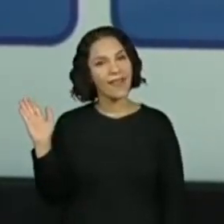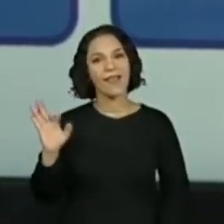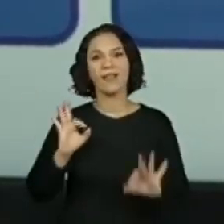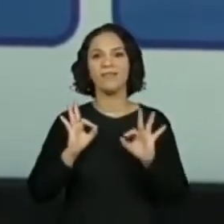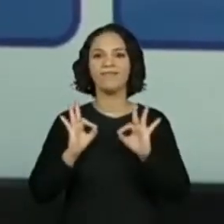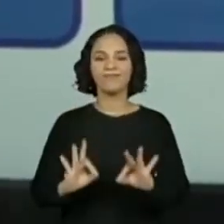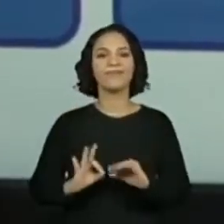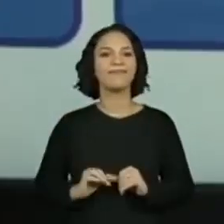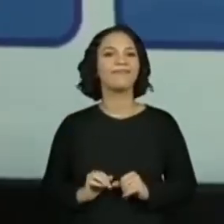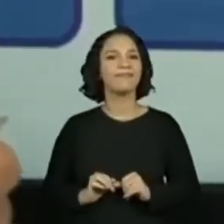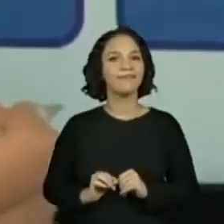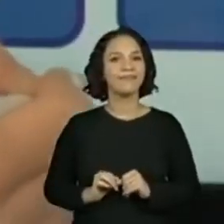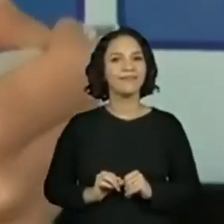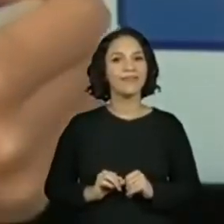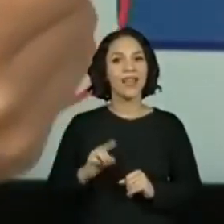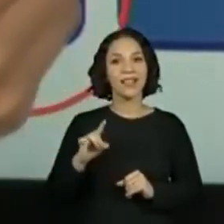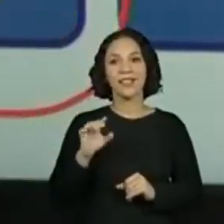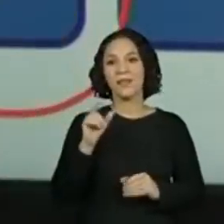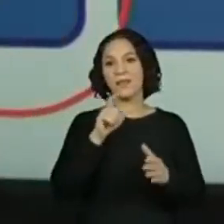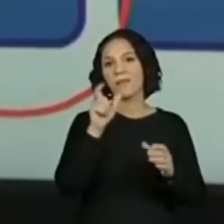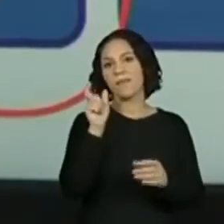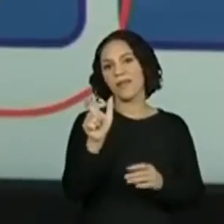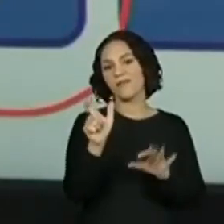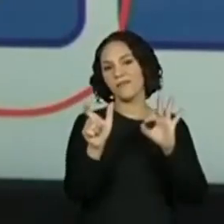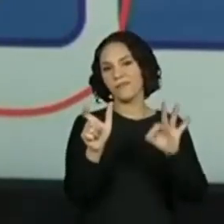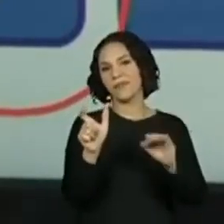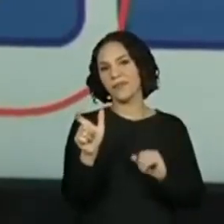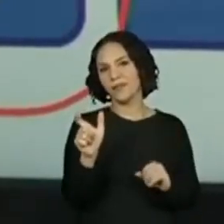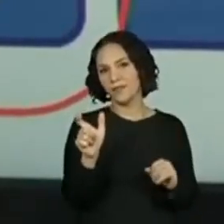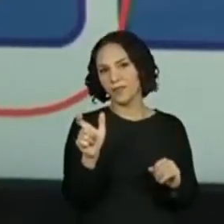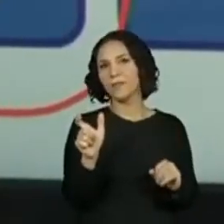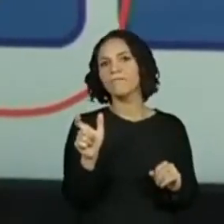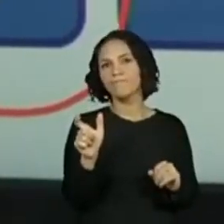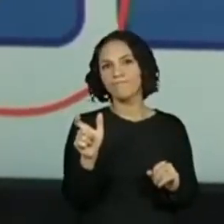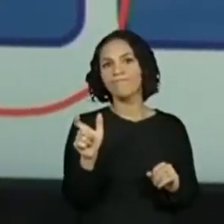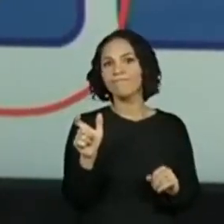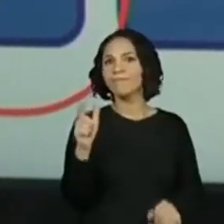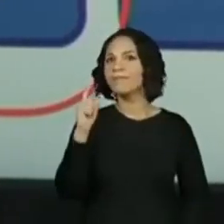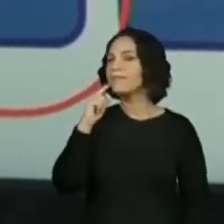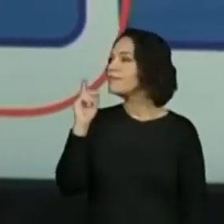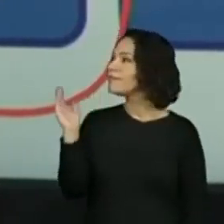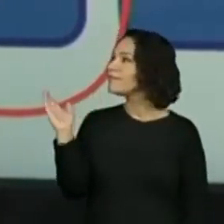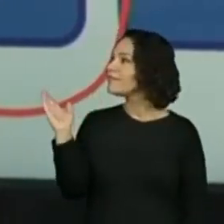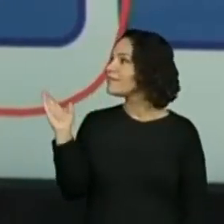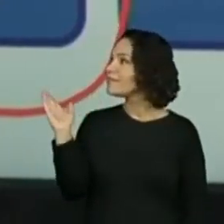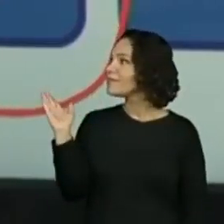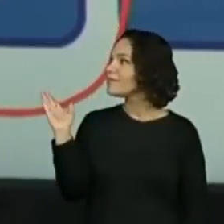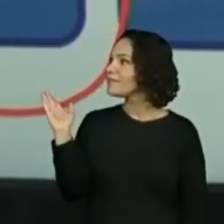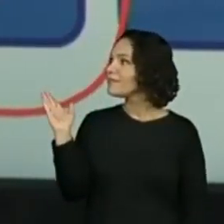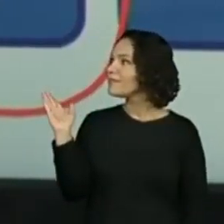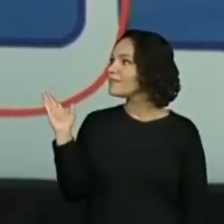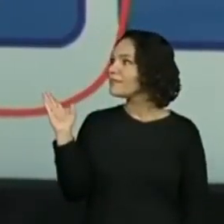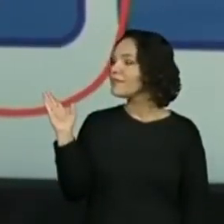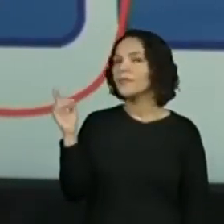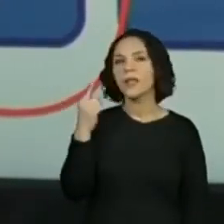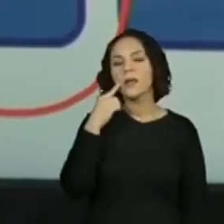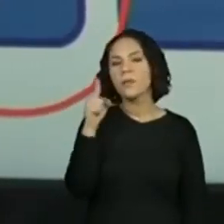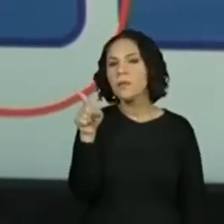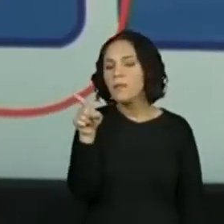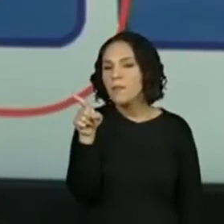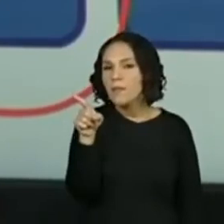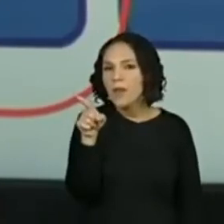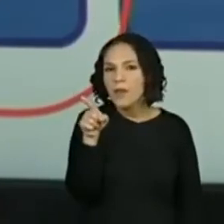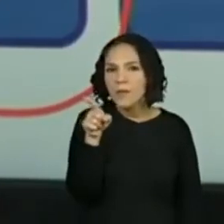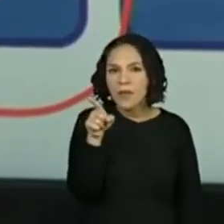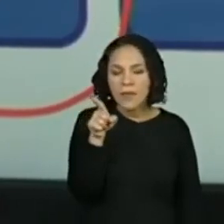Então, professora Vivi, a gente tem cabo de guerra. Olha a imagem, que linda. Cabo de guerra. Coloca o dedinho e leia. Lê aí,